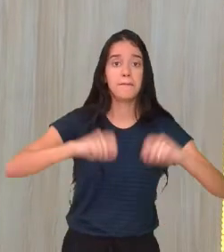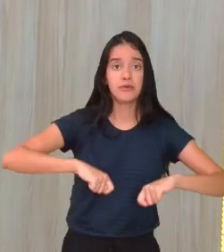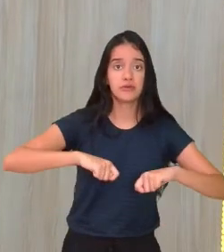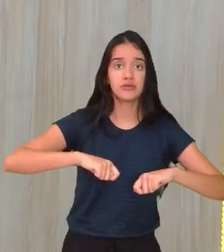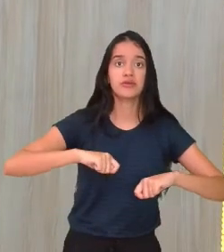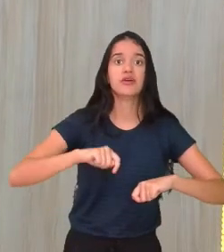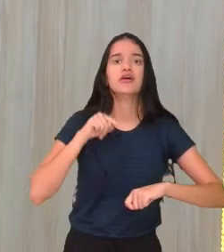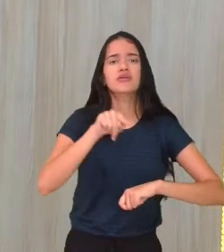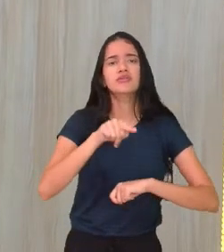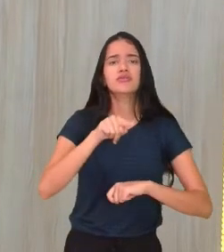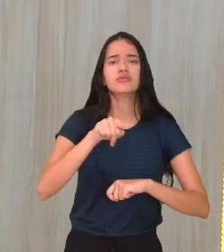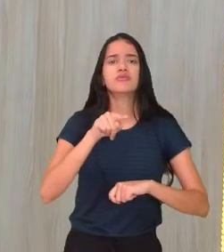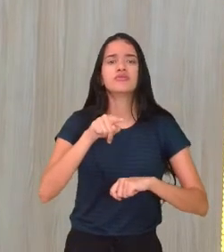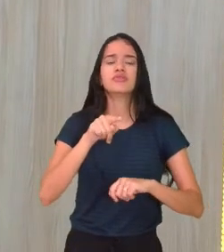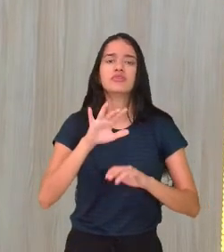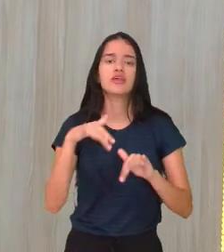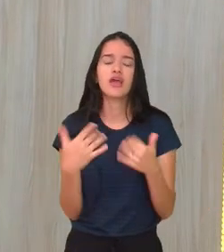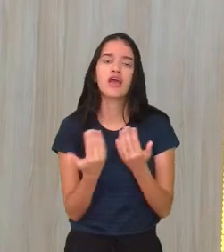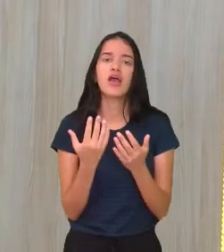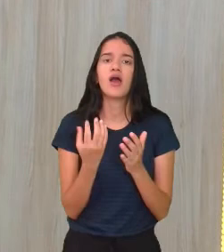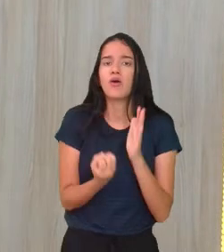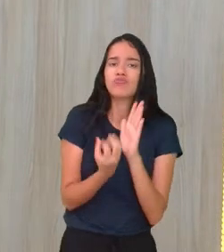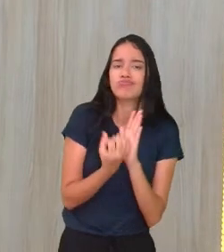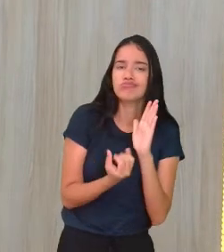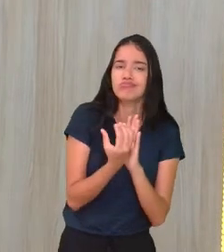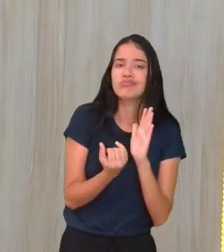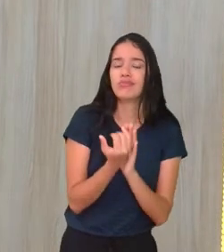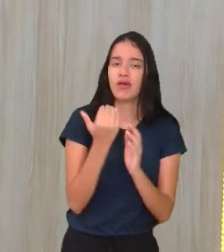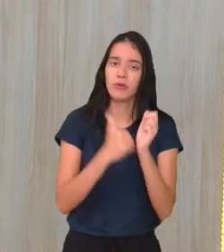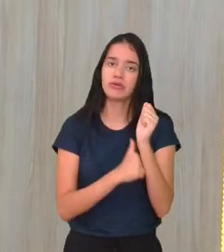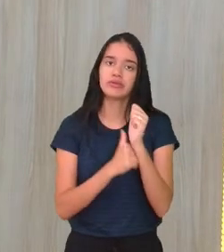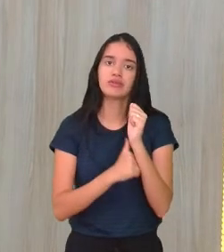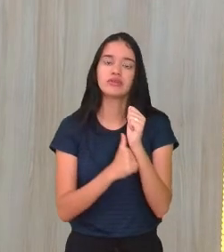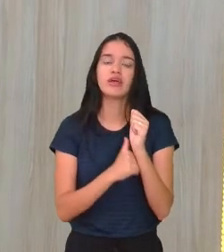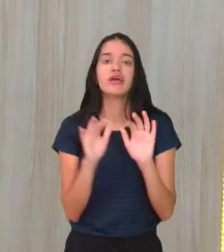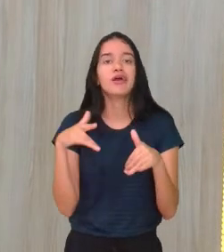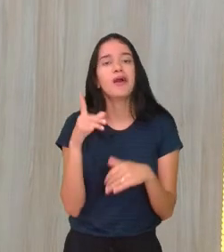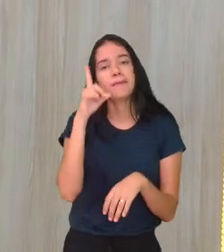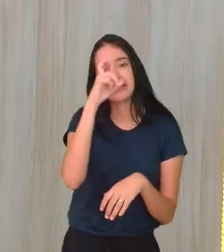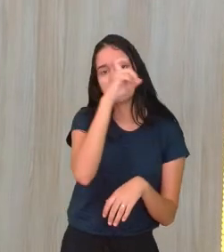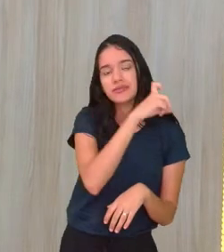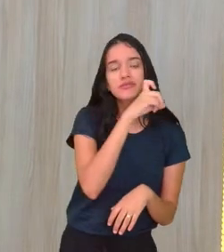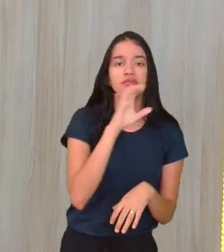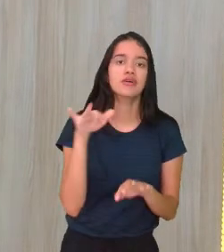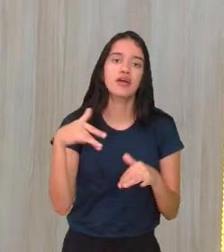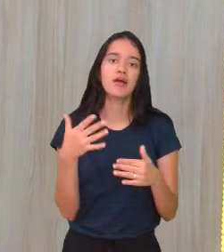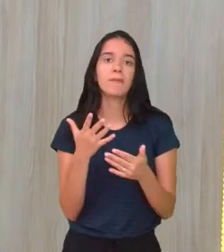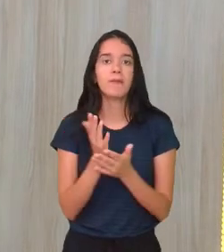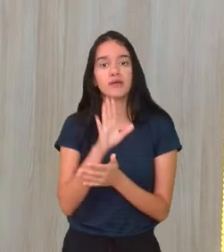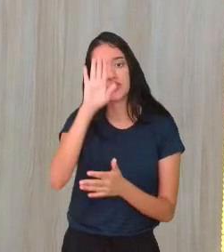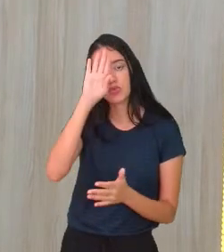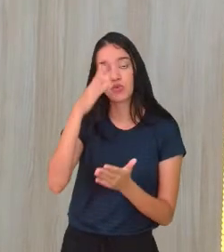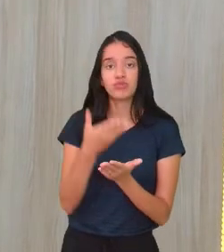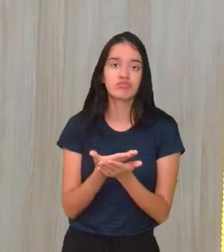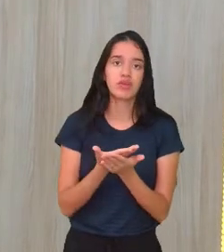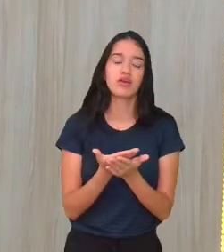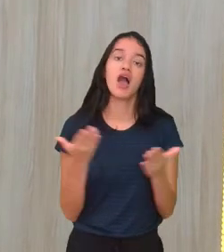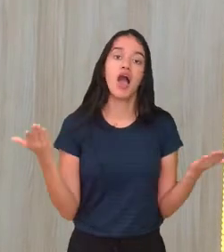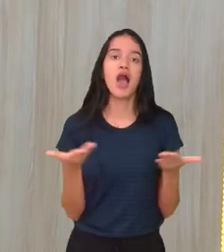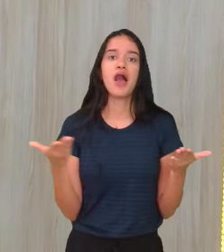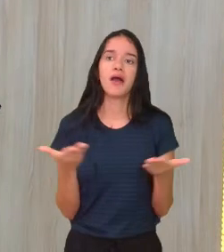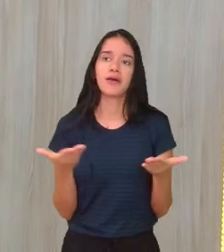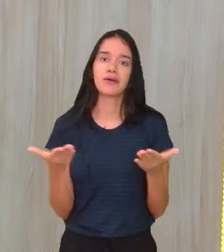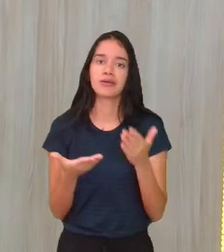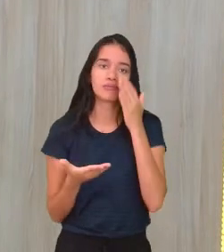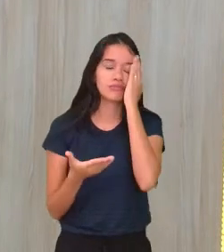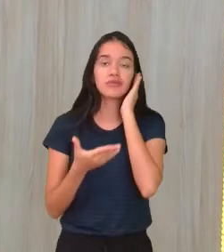possibilidades de você construir uma senha. E, claro, quanto mais difícil, mais confiável vai ser. Agora, pelo amor de